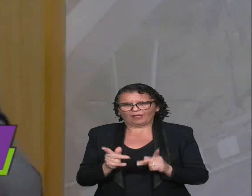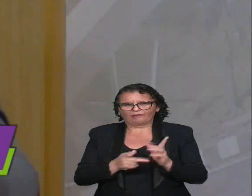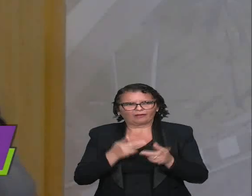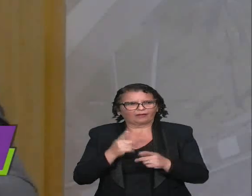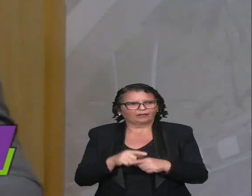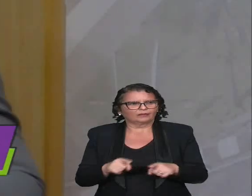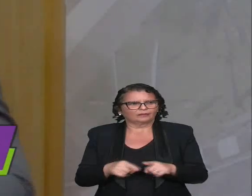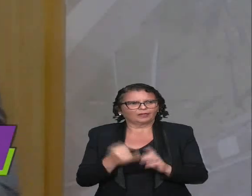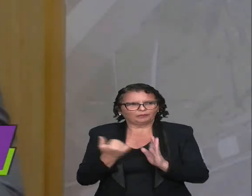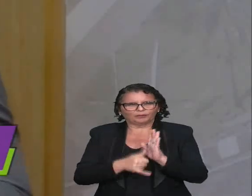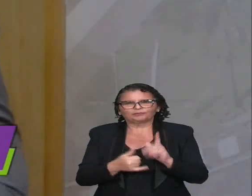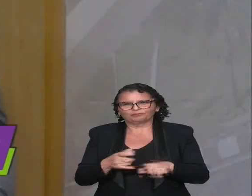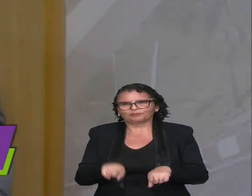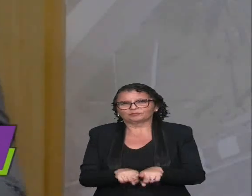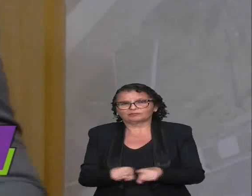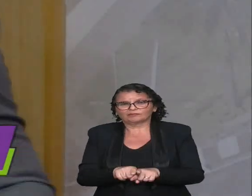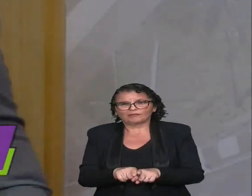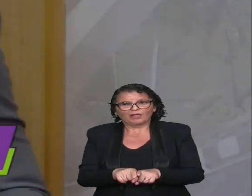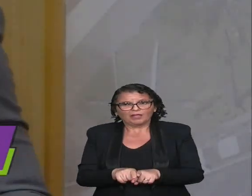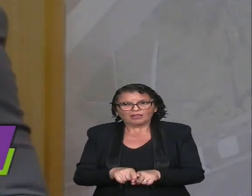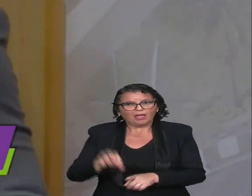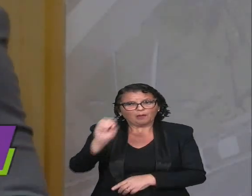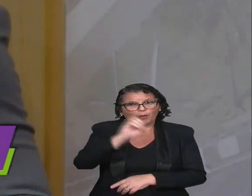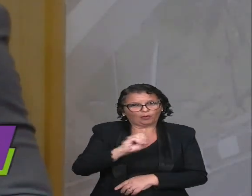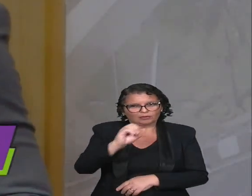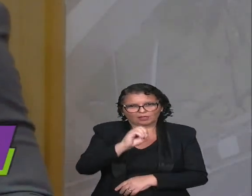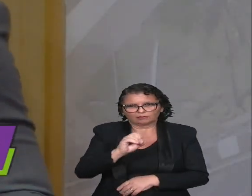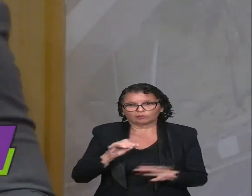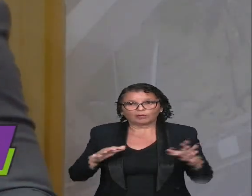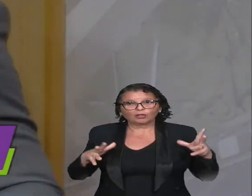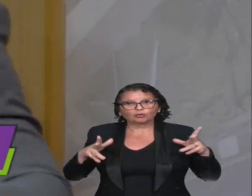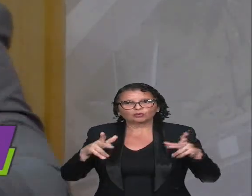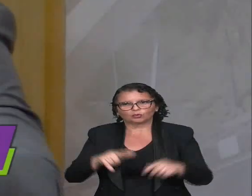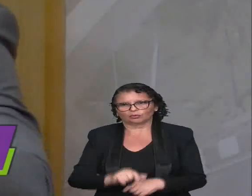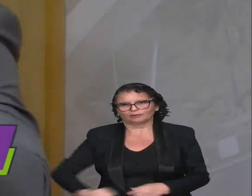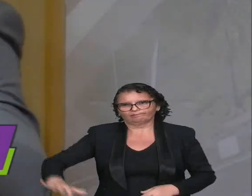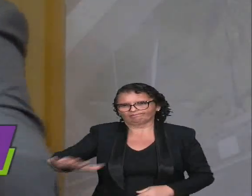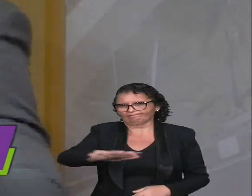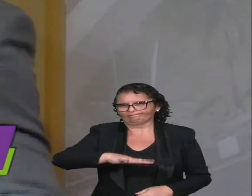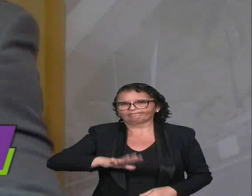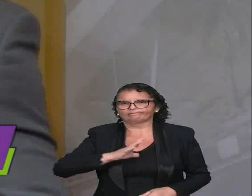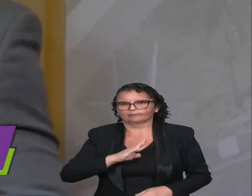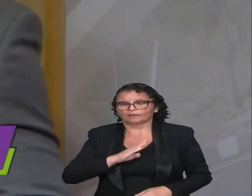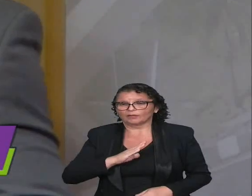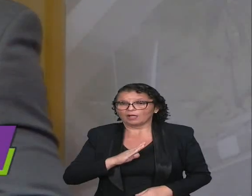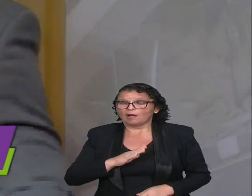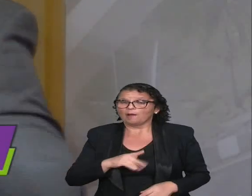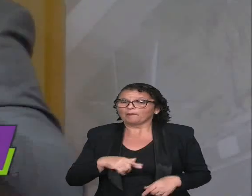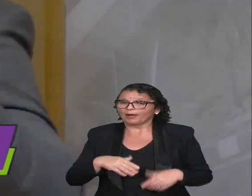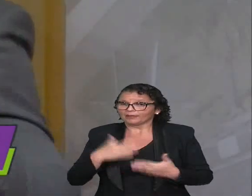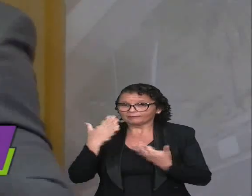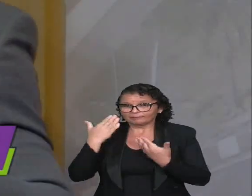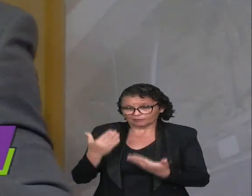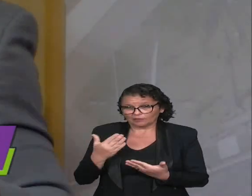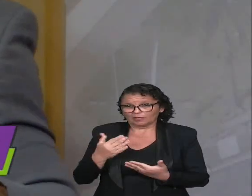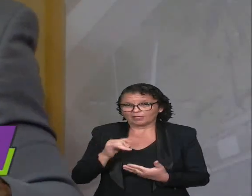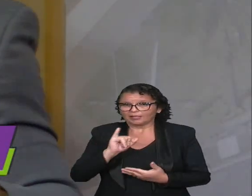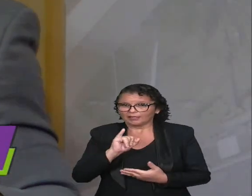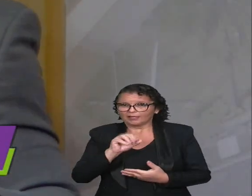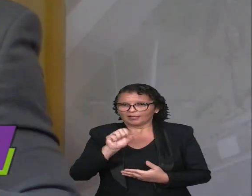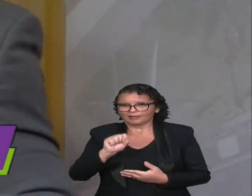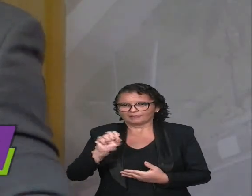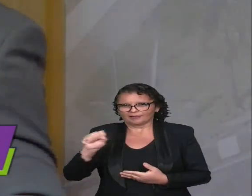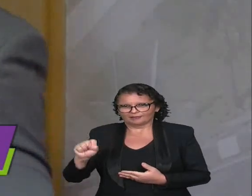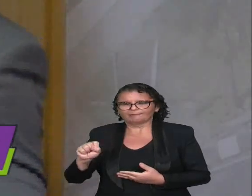mas de ordem Federal Não é para Osasco é para todas as cidades Mas graças ao nosso ISS a gente se mantém